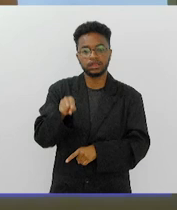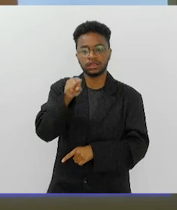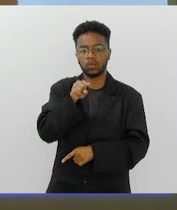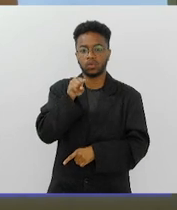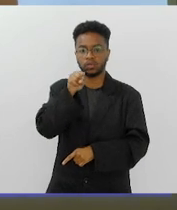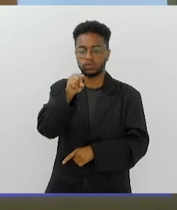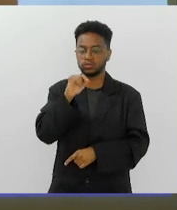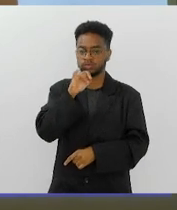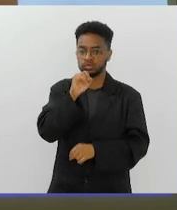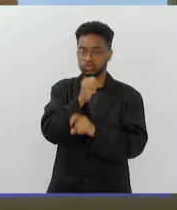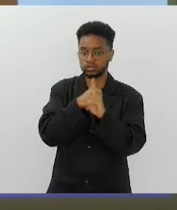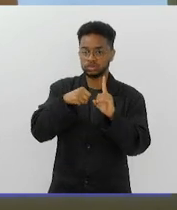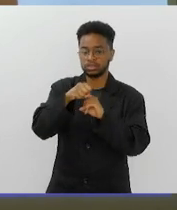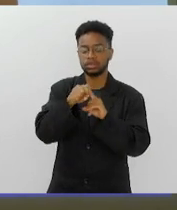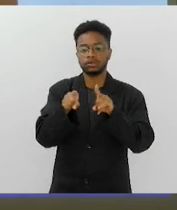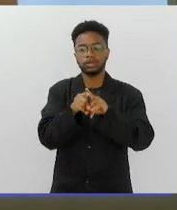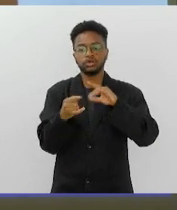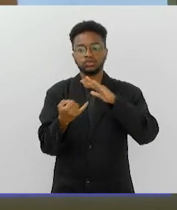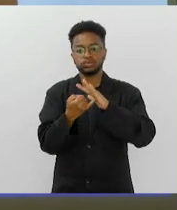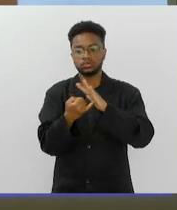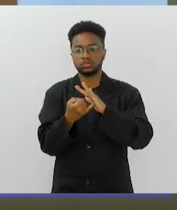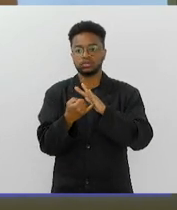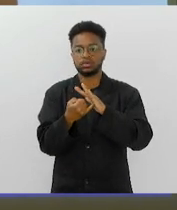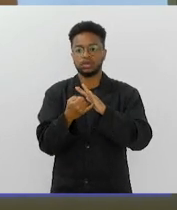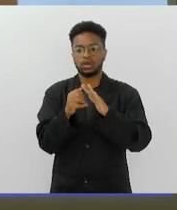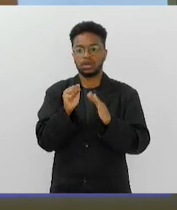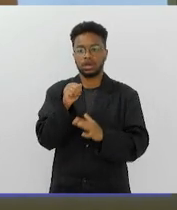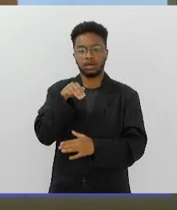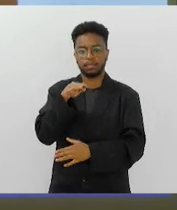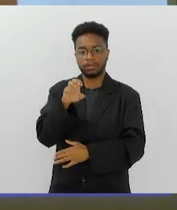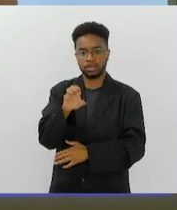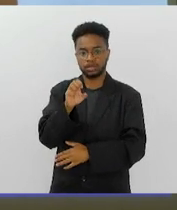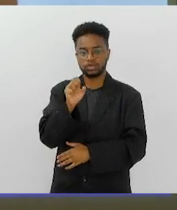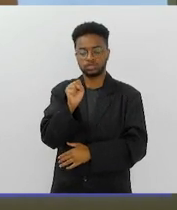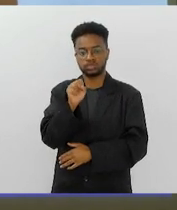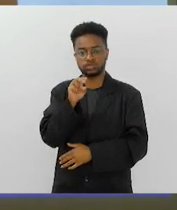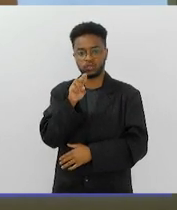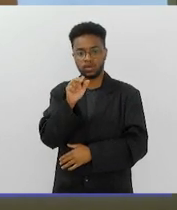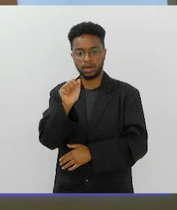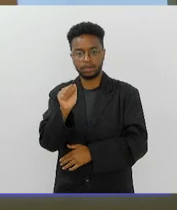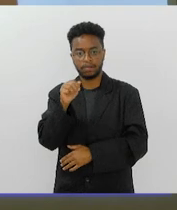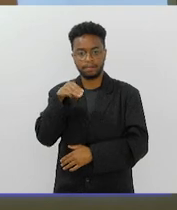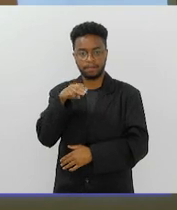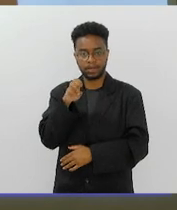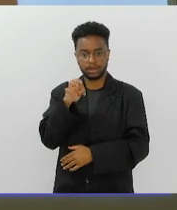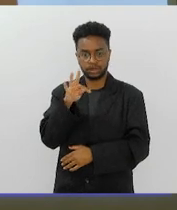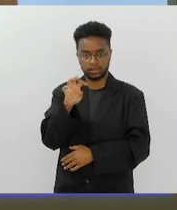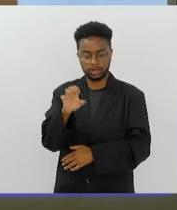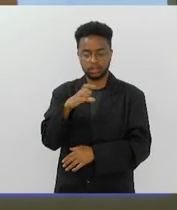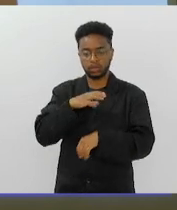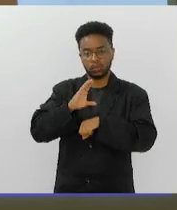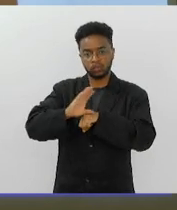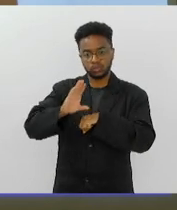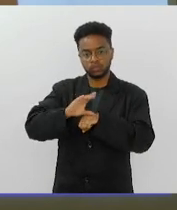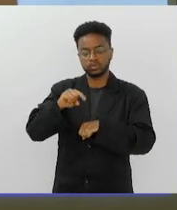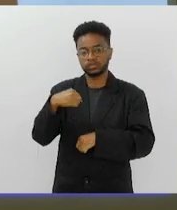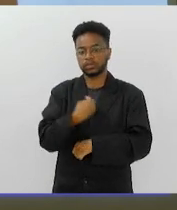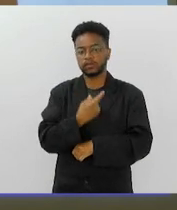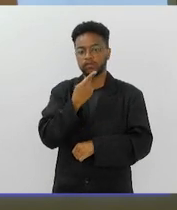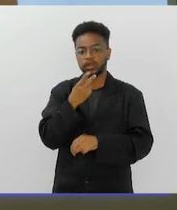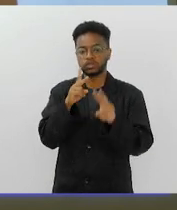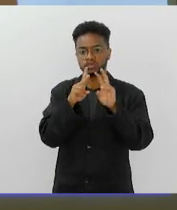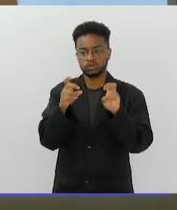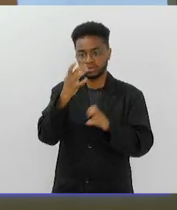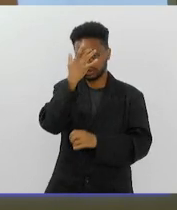e o Instituto Ame Sua Mente, que é um curso onde a gente fala sobre saúde mental, vários módulos aí